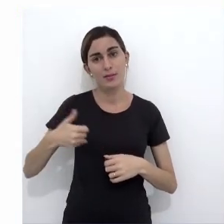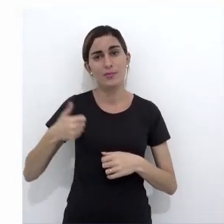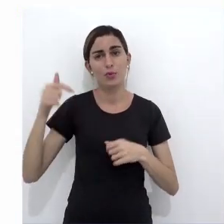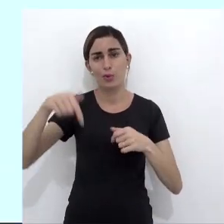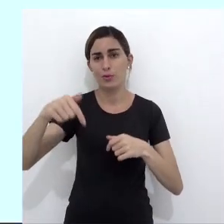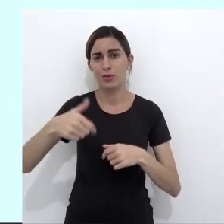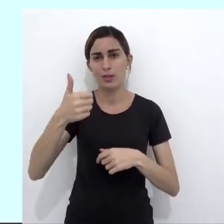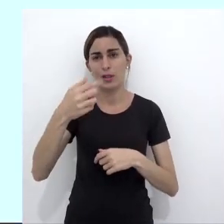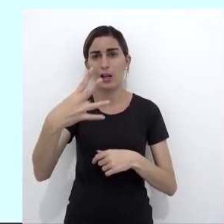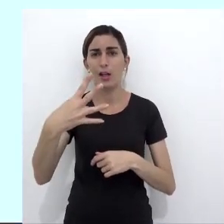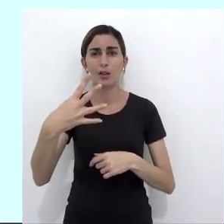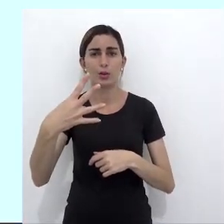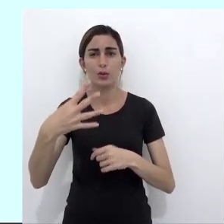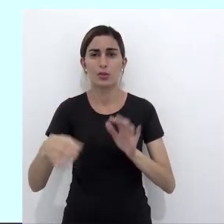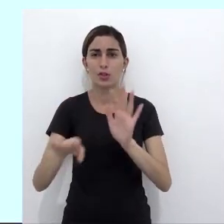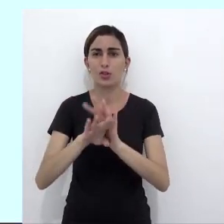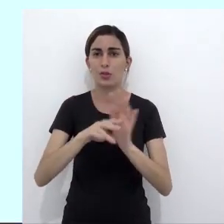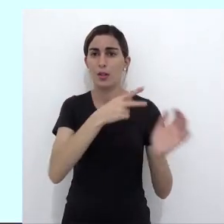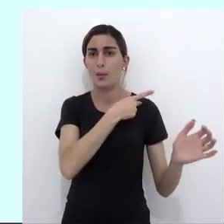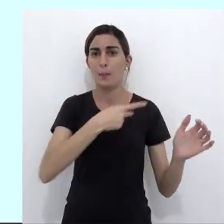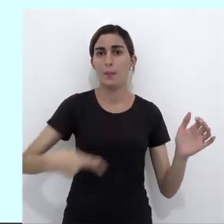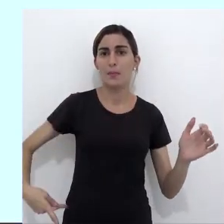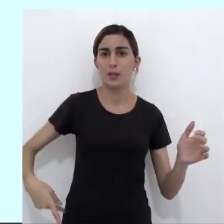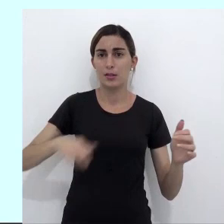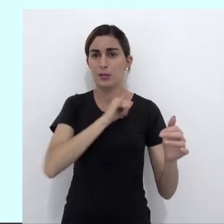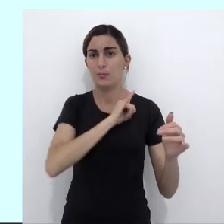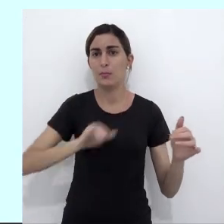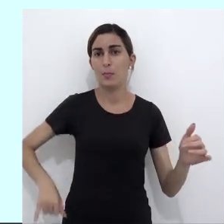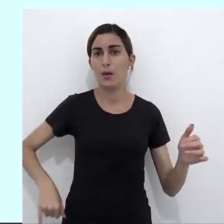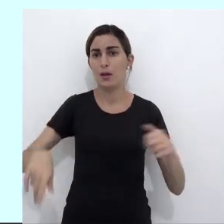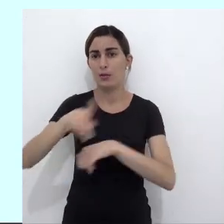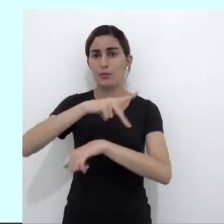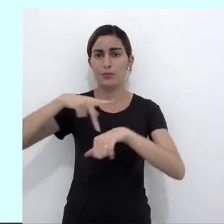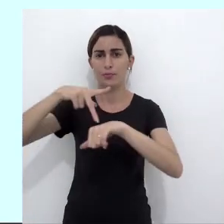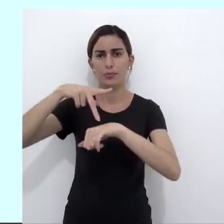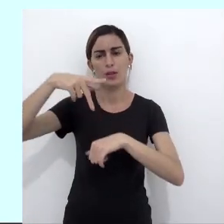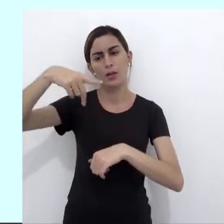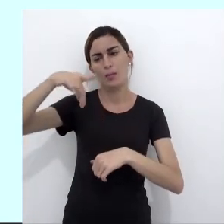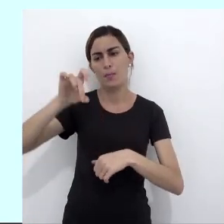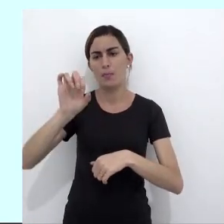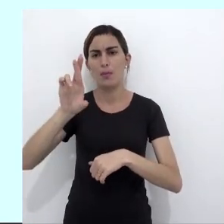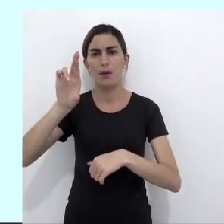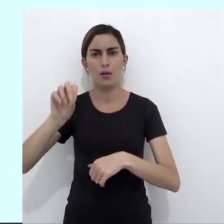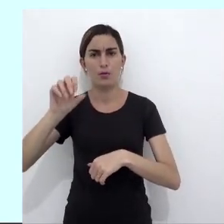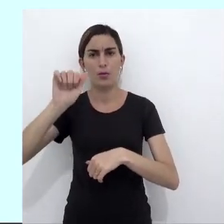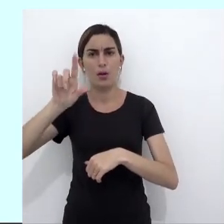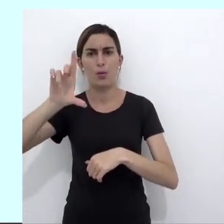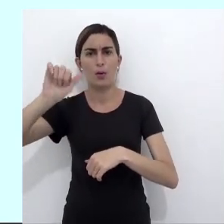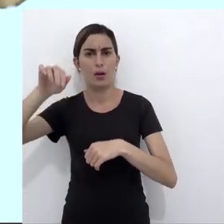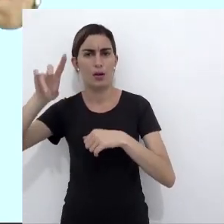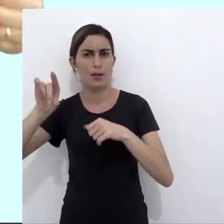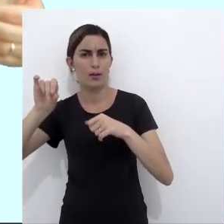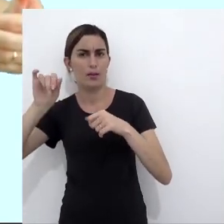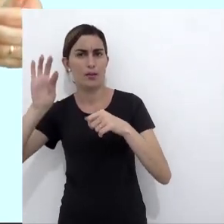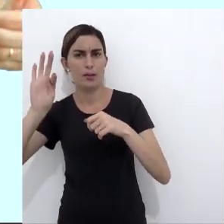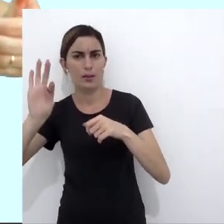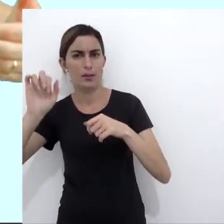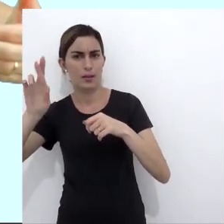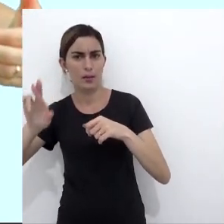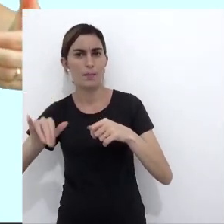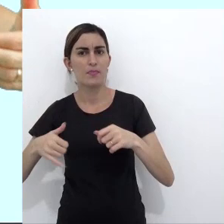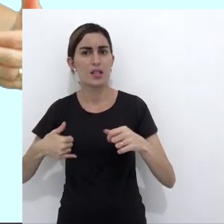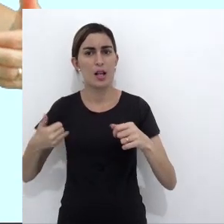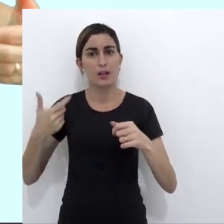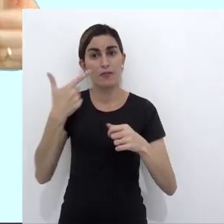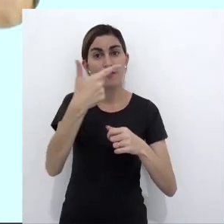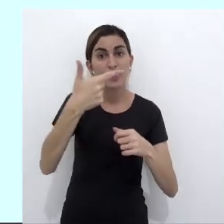um adolescente de 14 anos chegar a ser imperador de um país. Então, Pedro de Alcântara, que chegaria a ser imperador aos